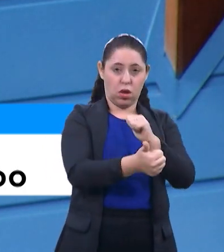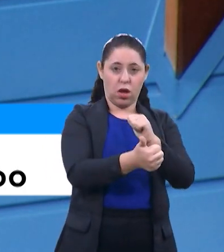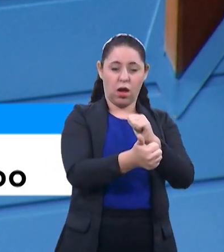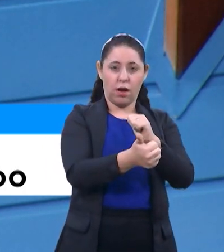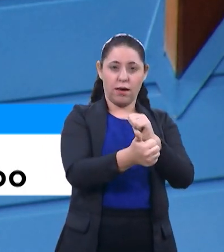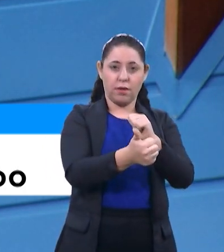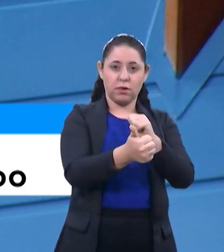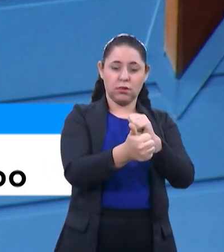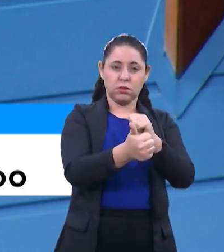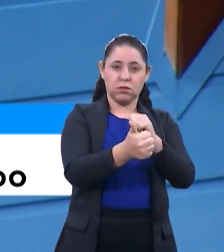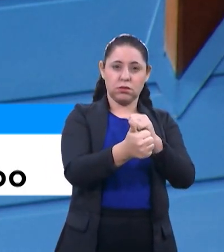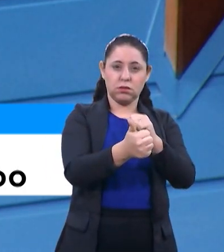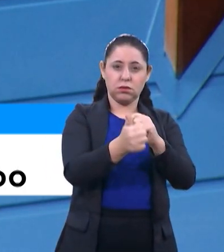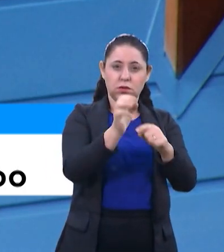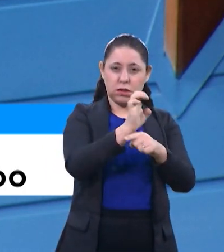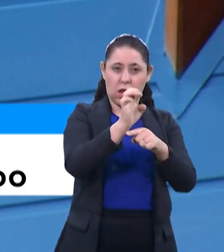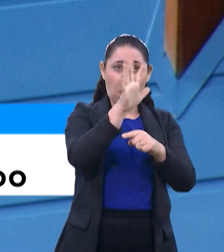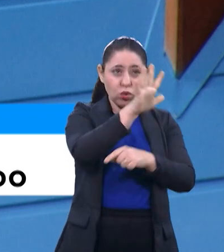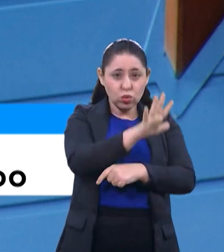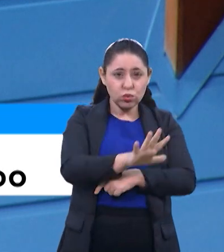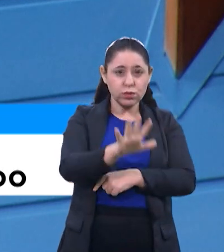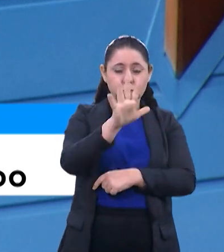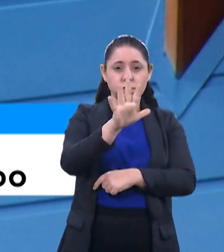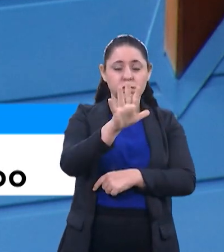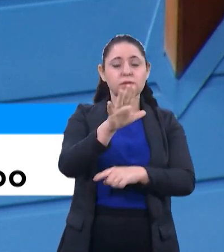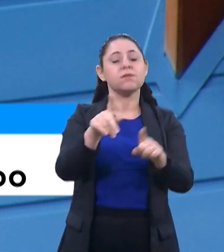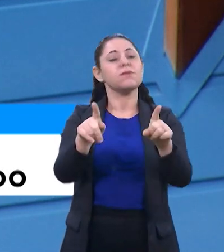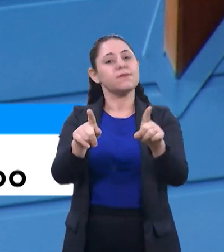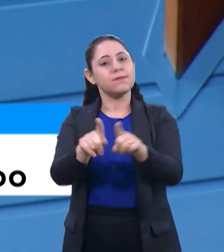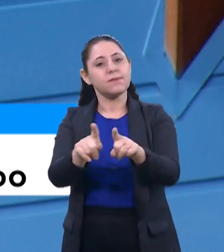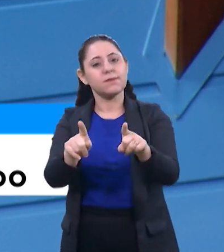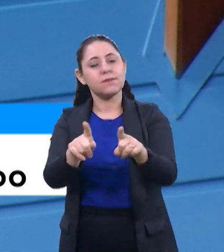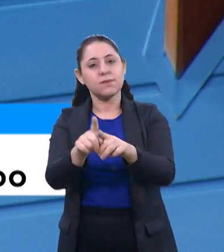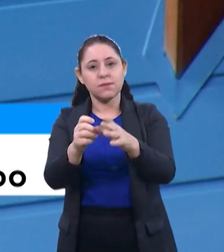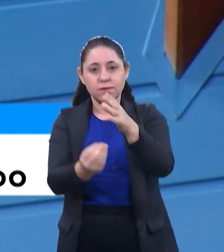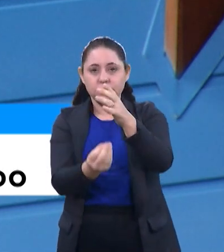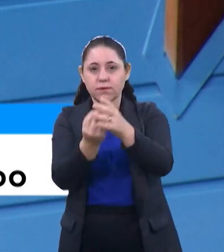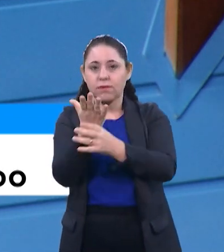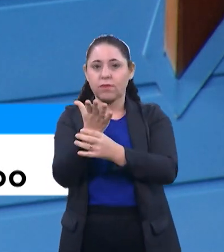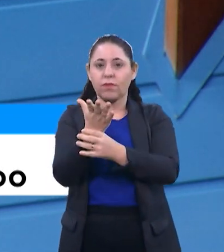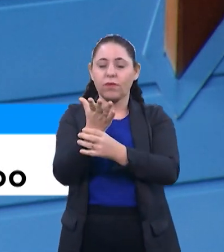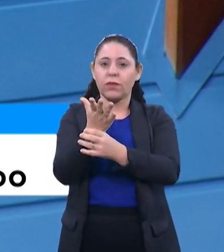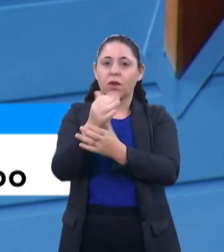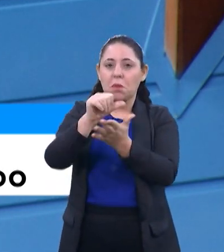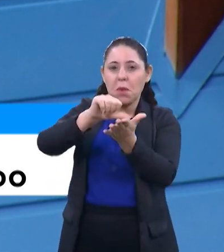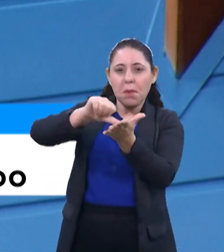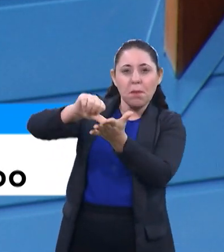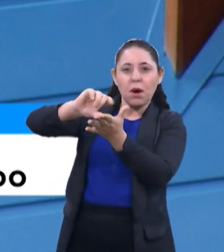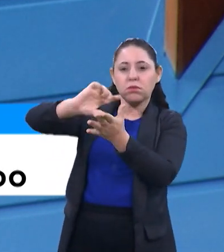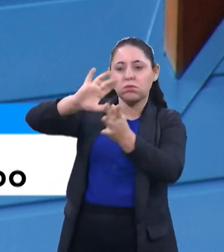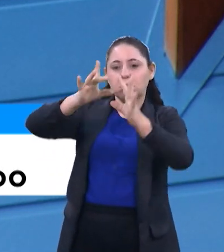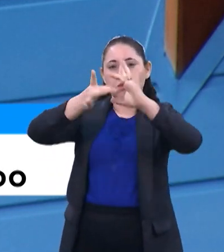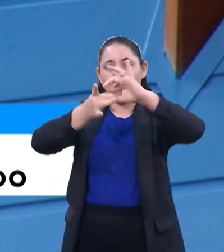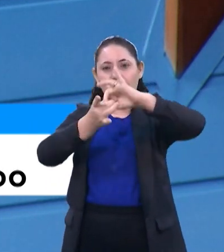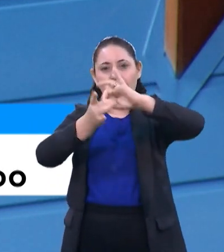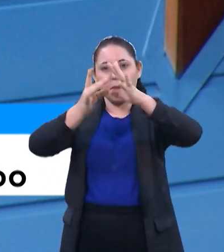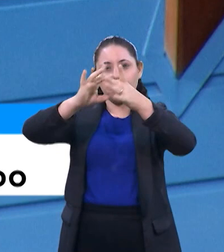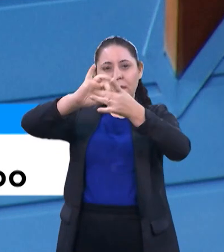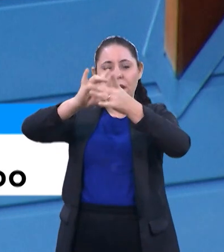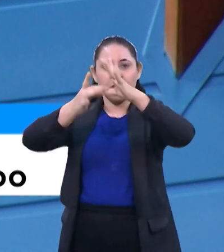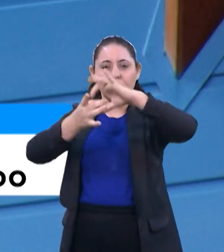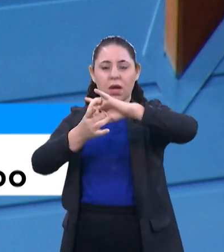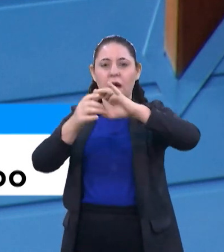campeonato estadual, bem como a construção do Centro Olímpico